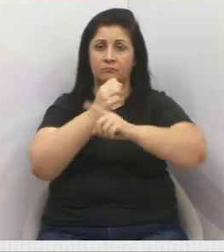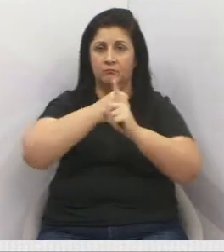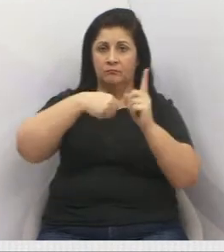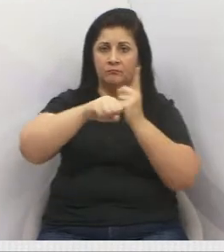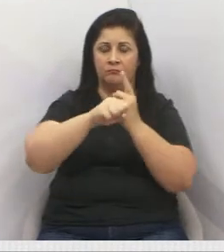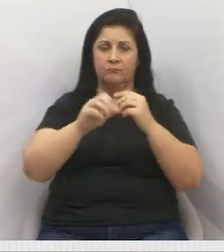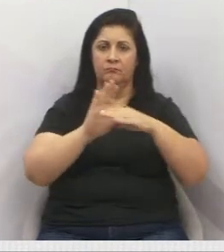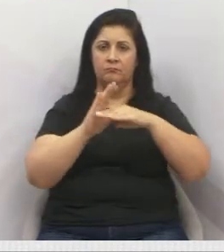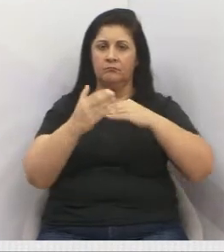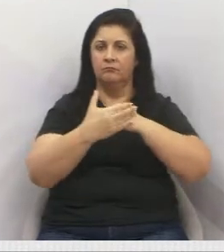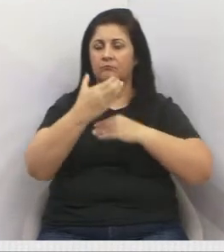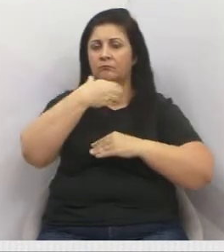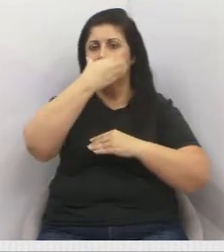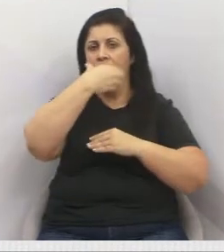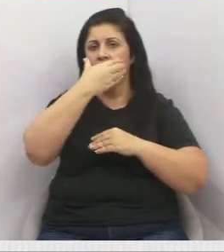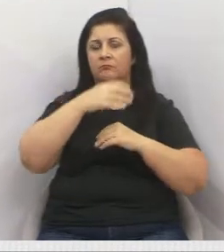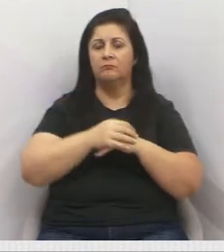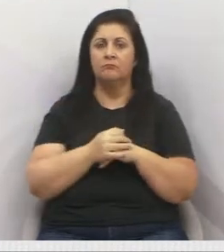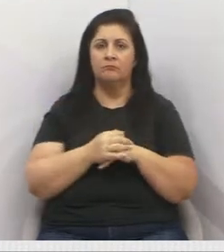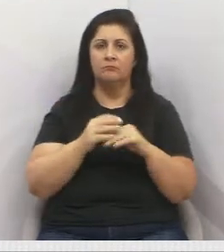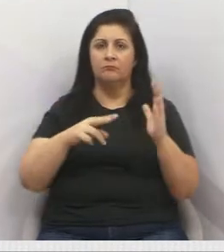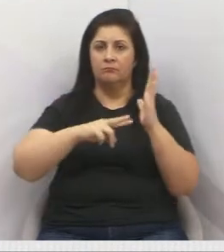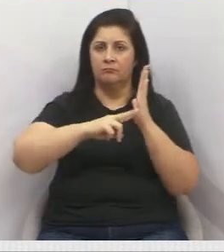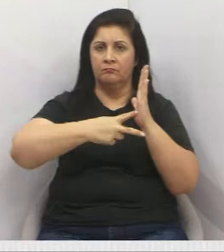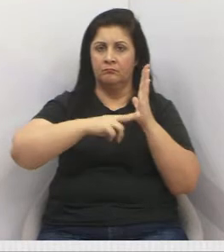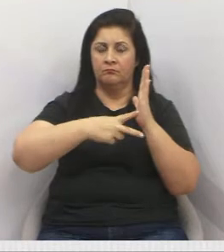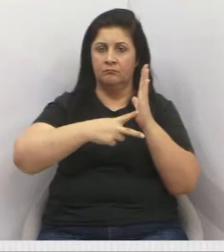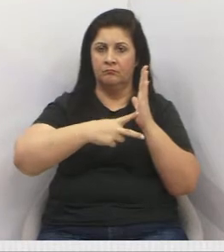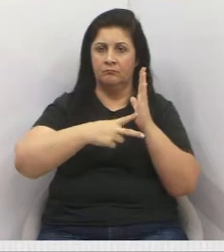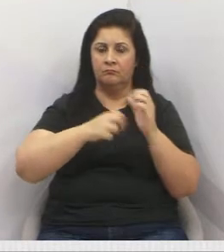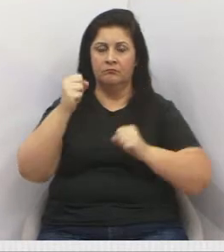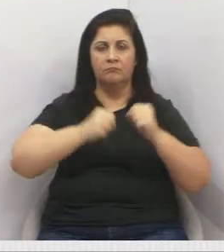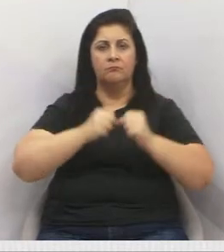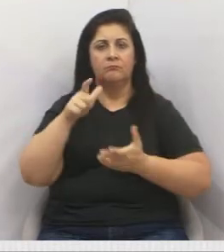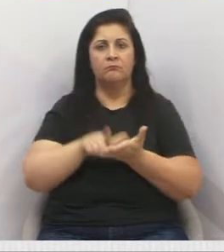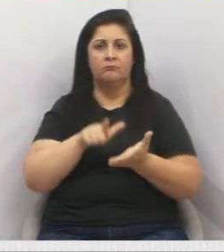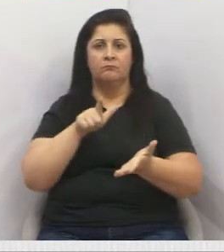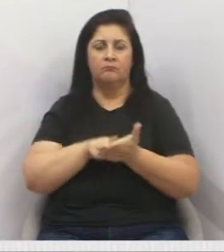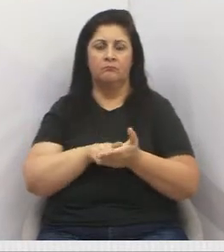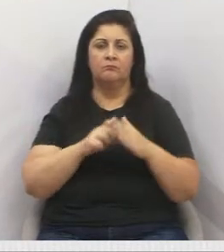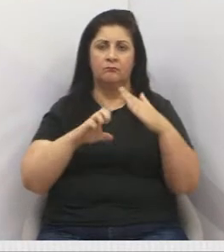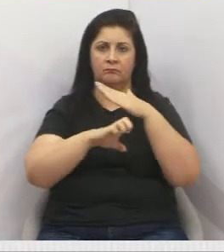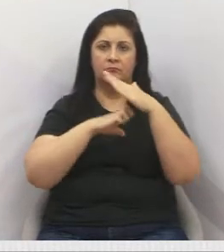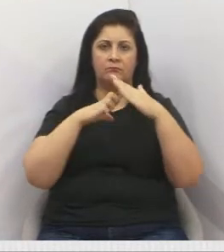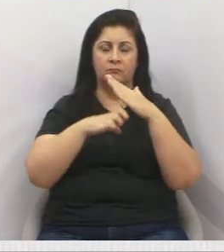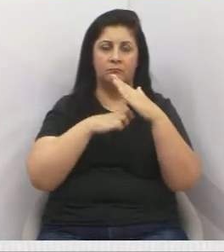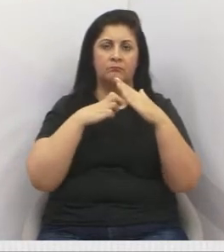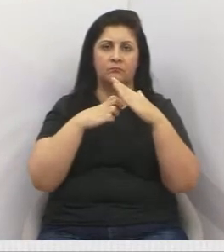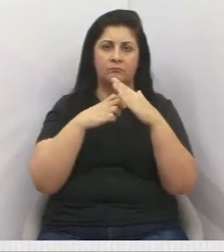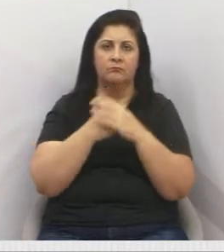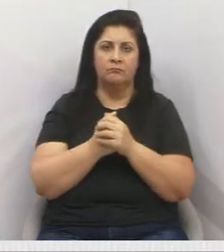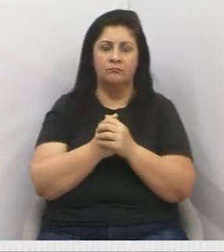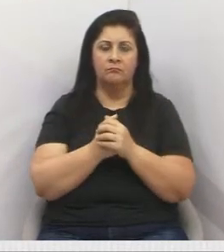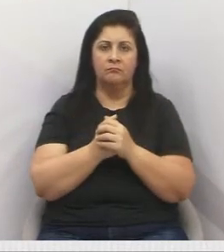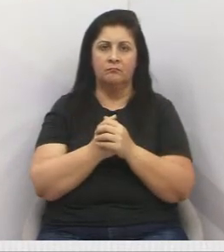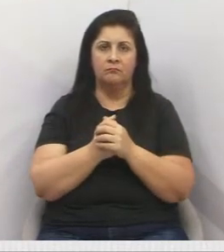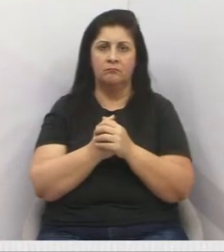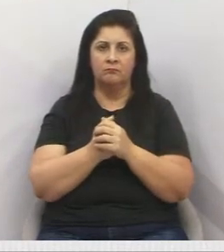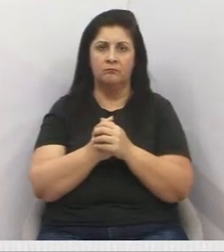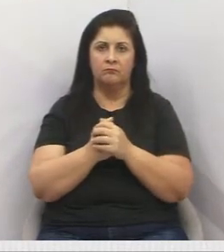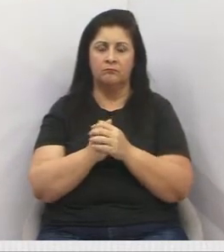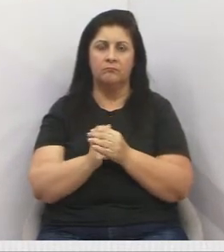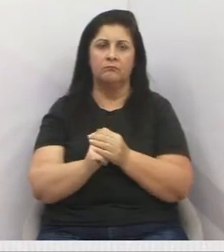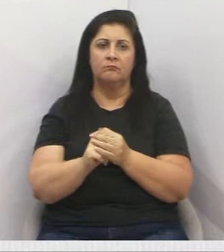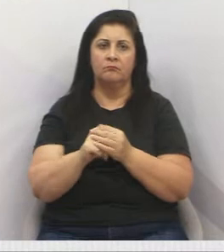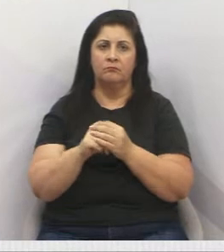Jardim Paraíso, Jardim Holanda, entidade de classe sindical, Sindicato dos Papeleiros, empresas ou entidades profissionais, Associação Comercial e Industrial